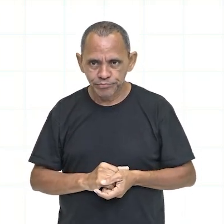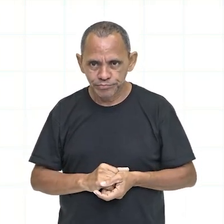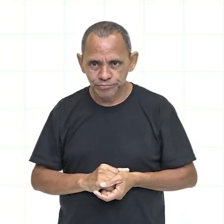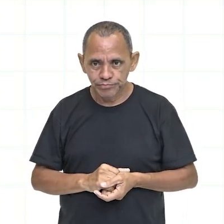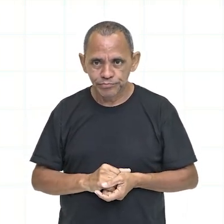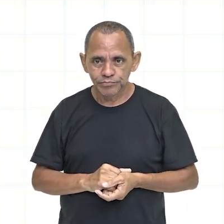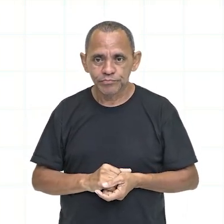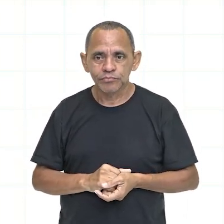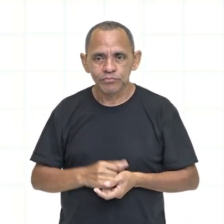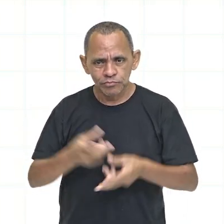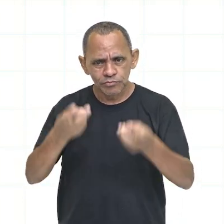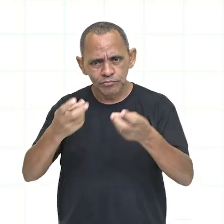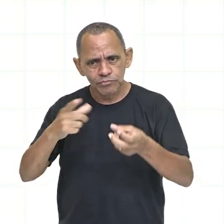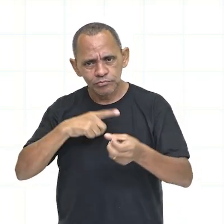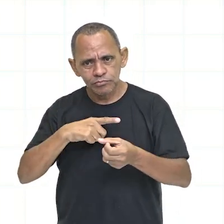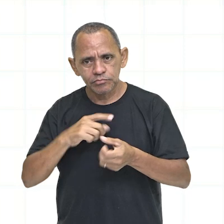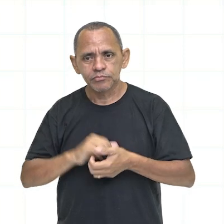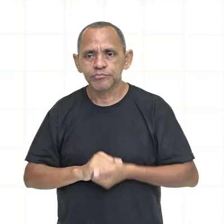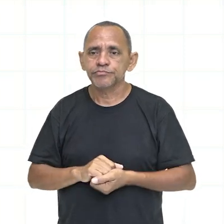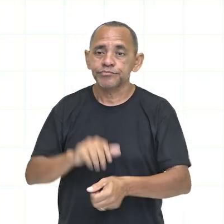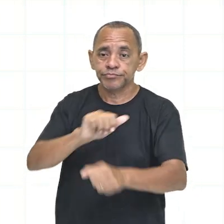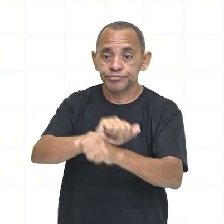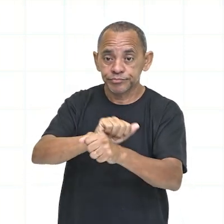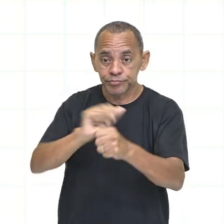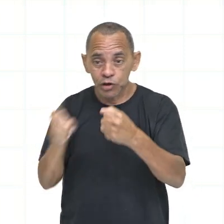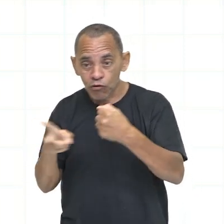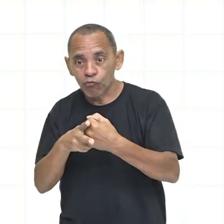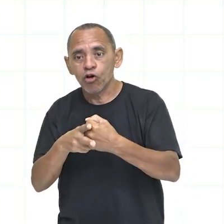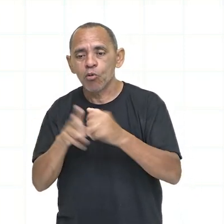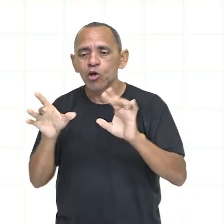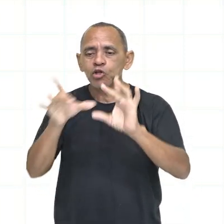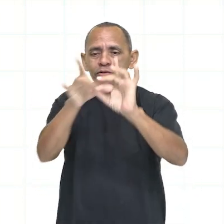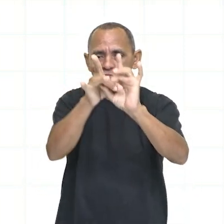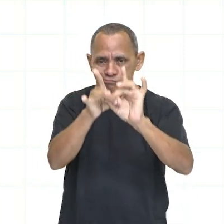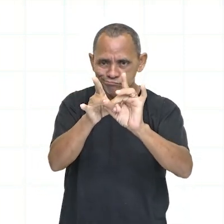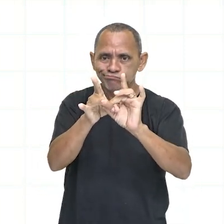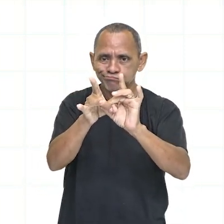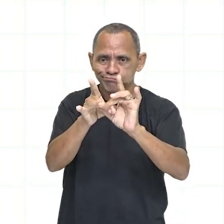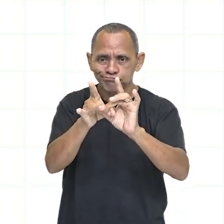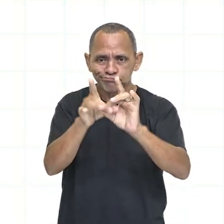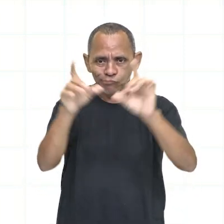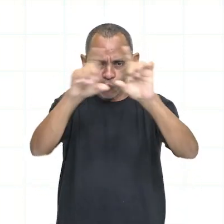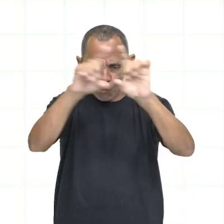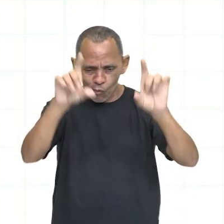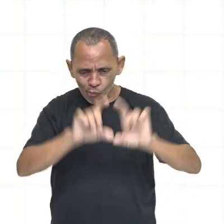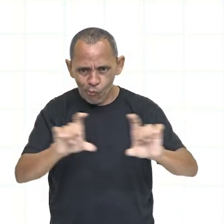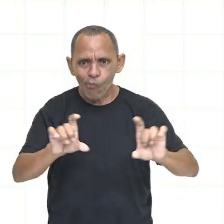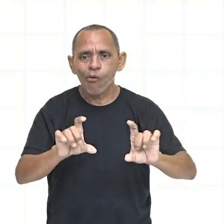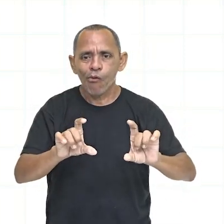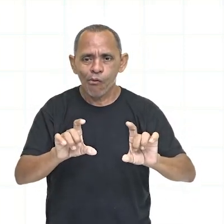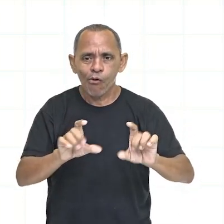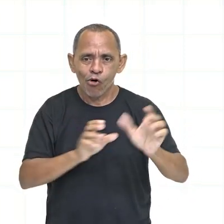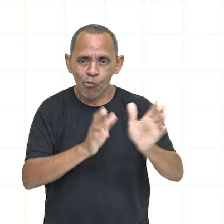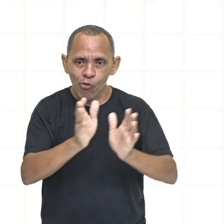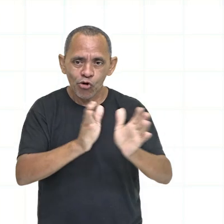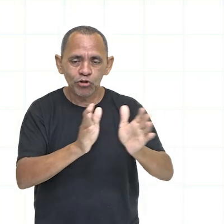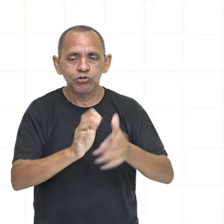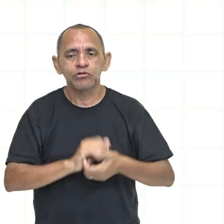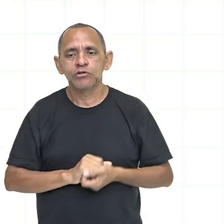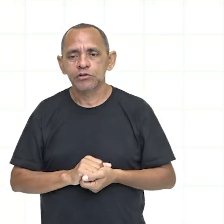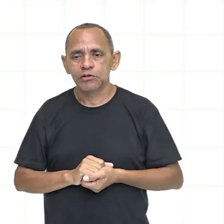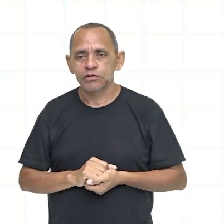um advérbio sendo utilizado para conectar essas duas orações desse período. Chama atenção também para a terminação